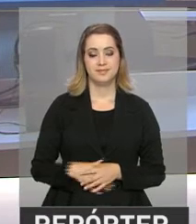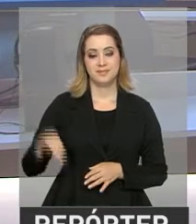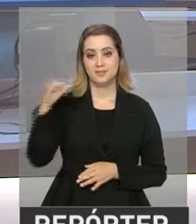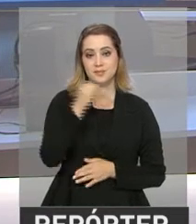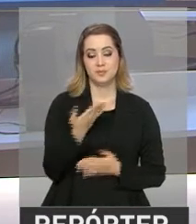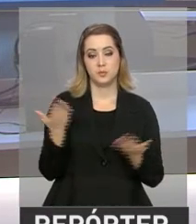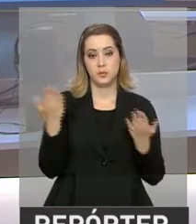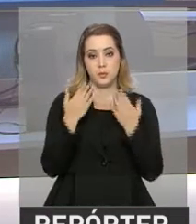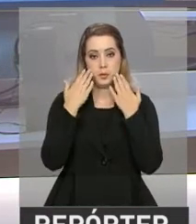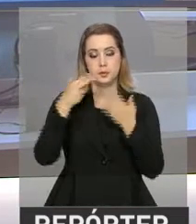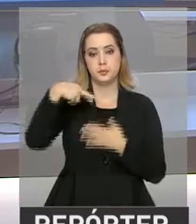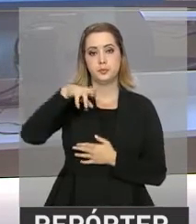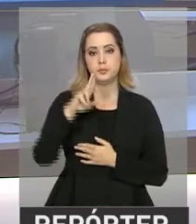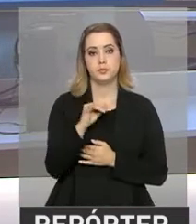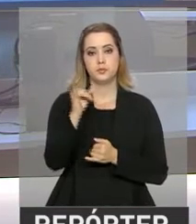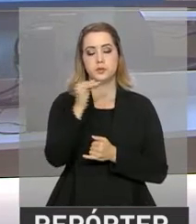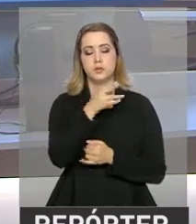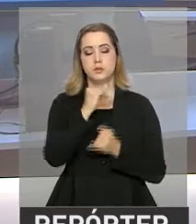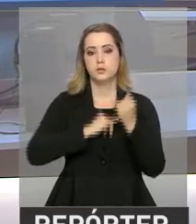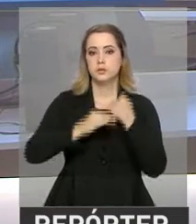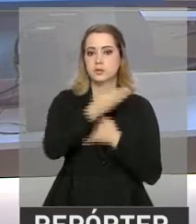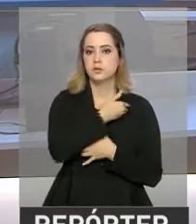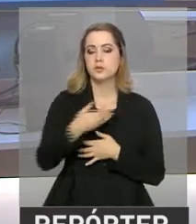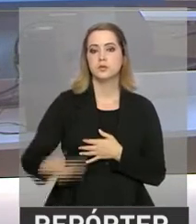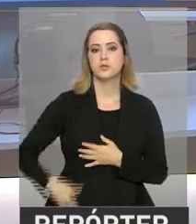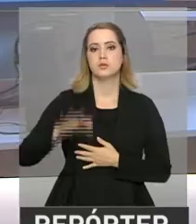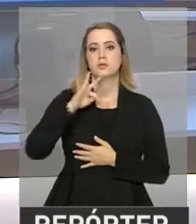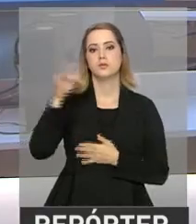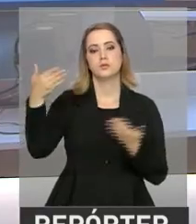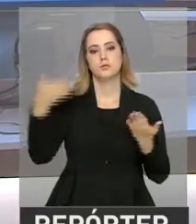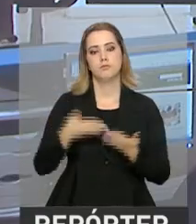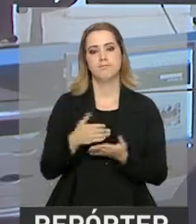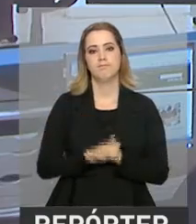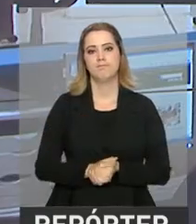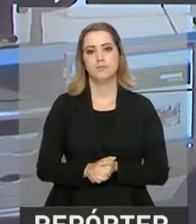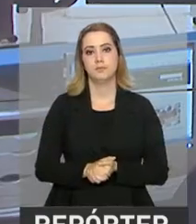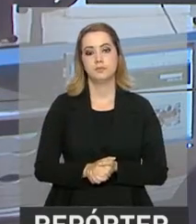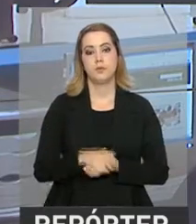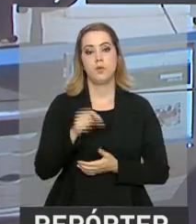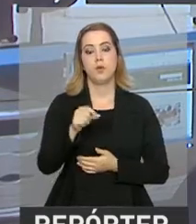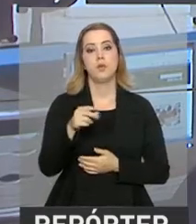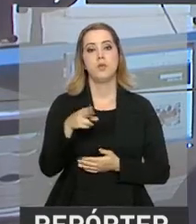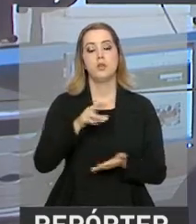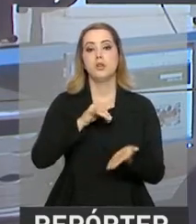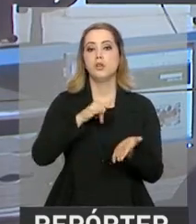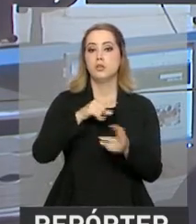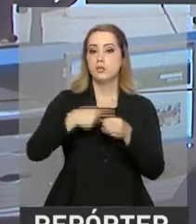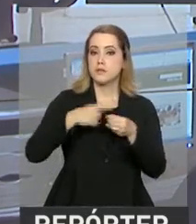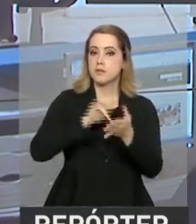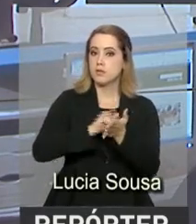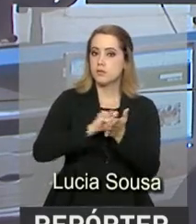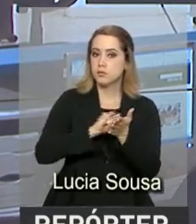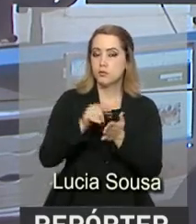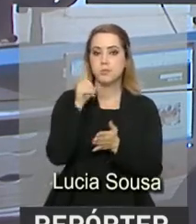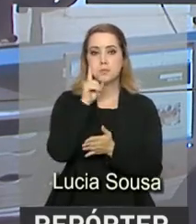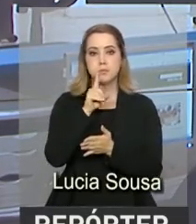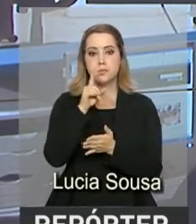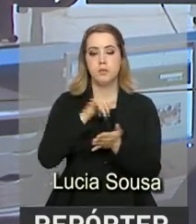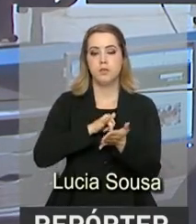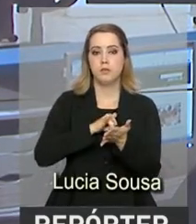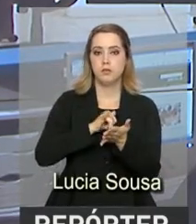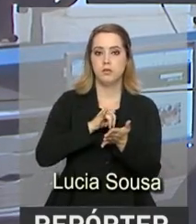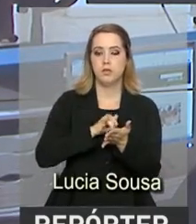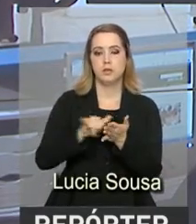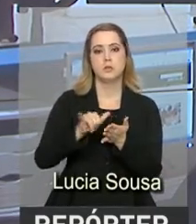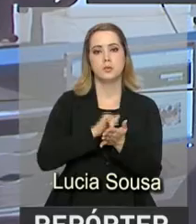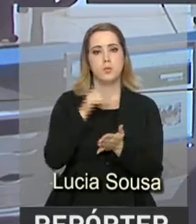Olá, estamos de volta com as notícias do governo federal aqui no Repórter NBR. Em Nova York, o ministro da Fazenda, Henrique Meirelles, falou sobre